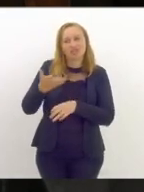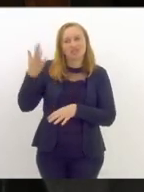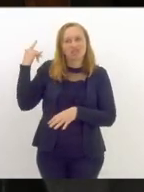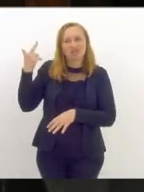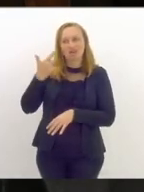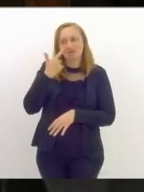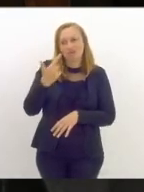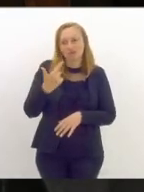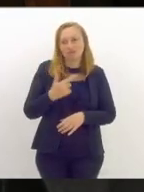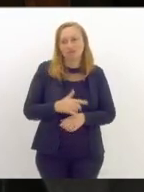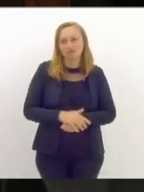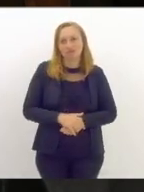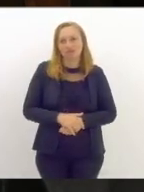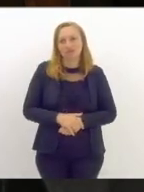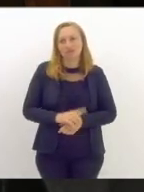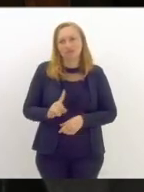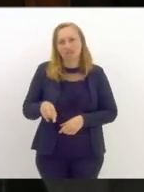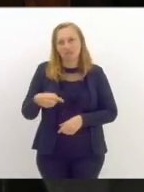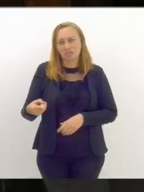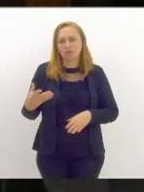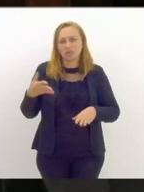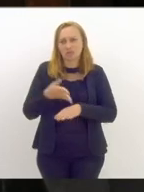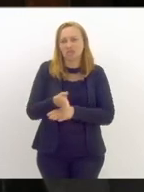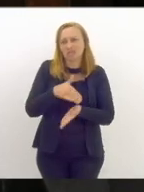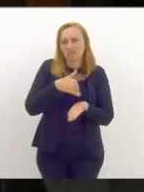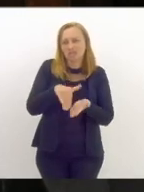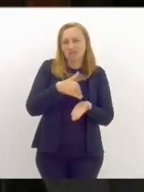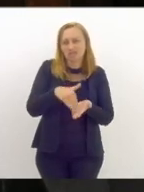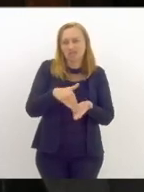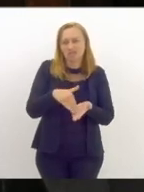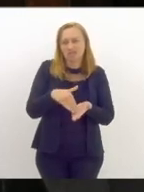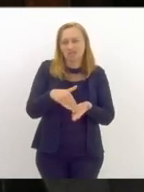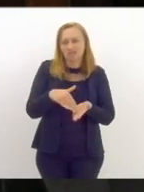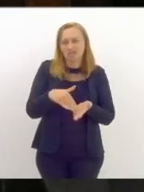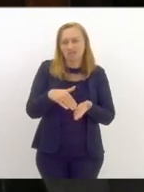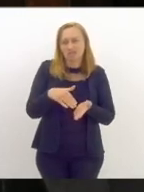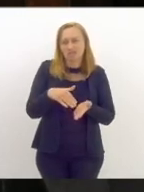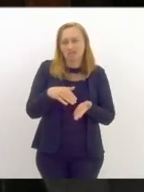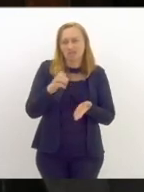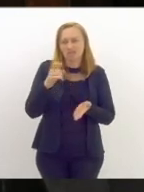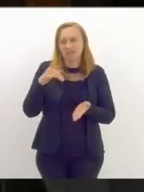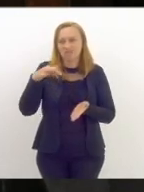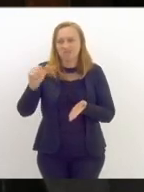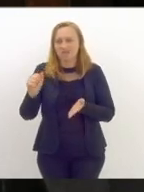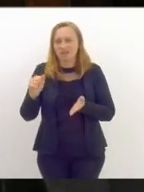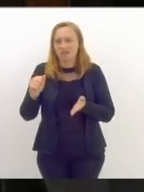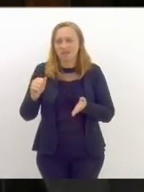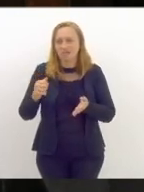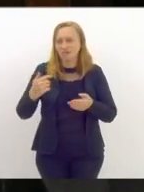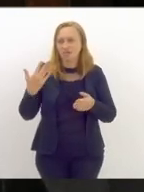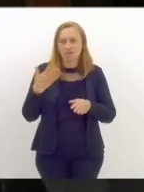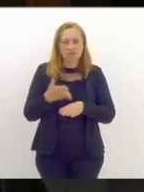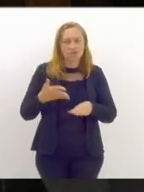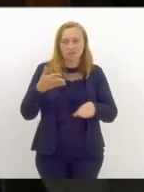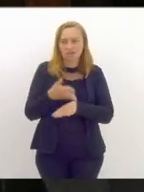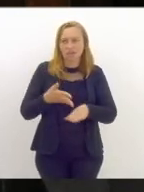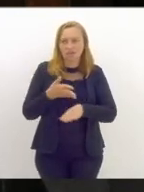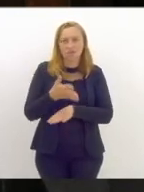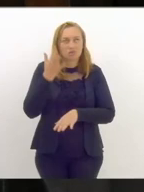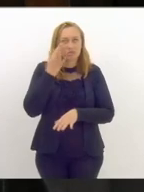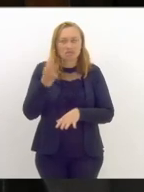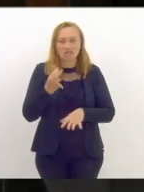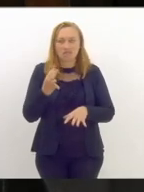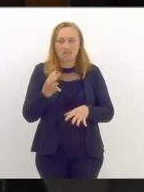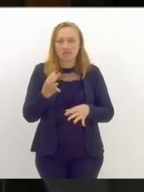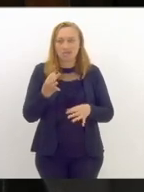que depois que eu entrei na secretaria, as epidemias foram cada vez mais frequentes. Aí eu não conseguia associar se era por causa do mundo globalizado ou